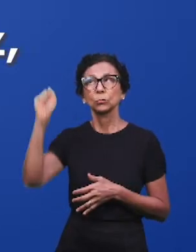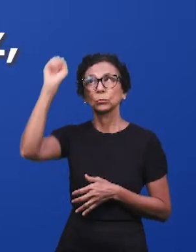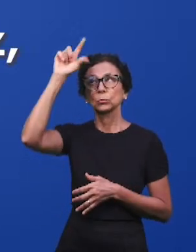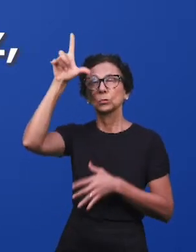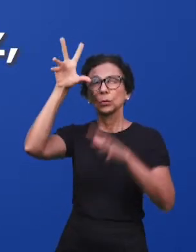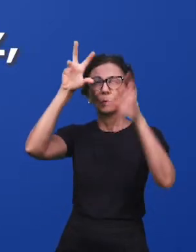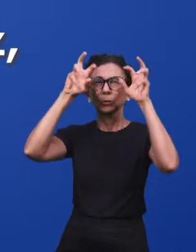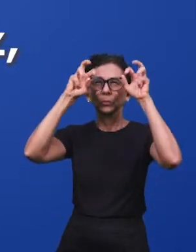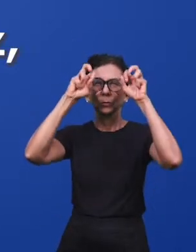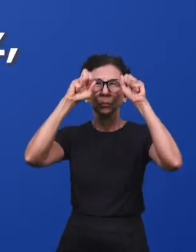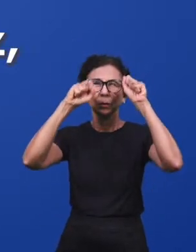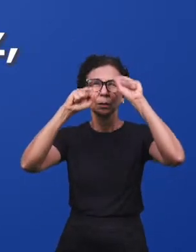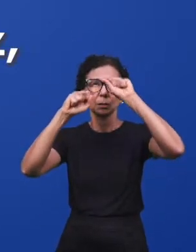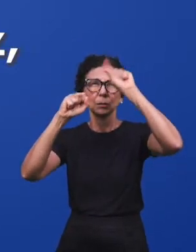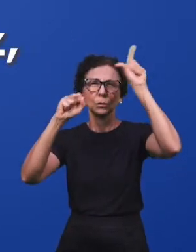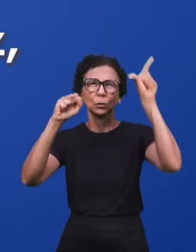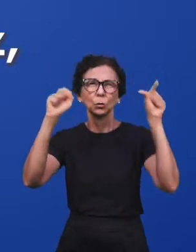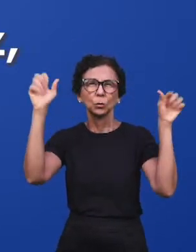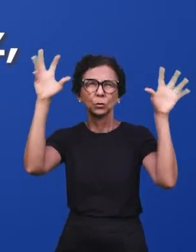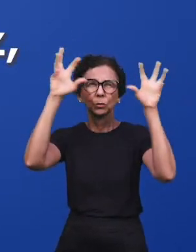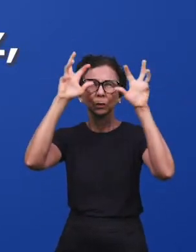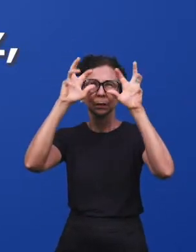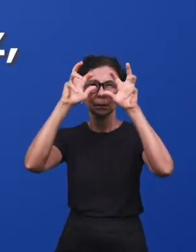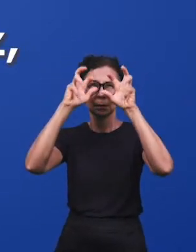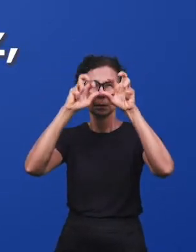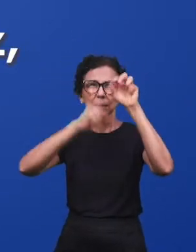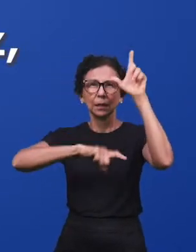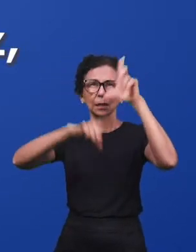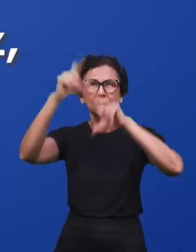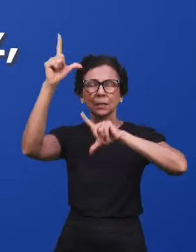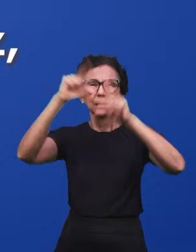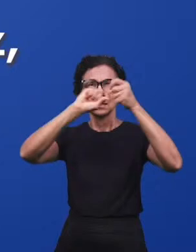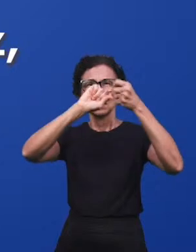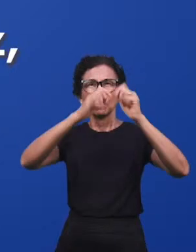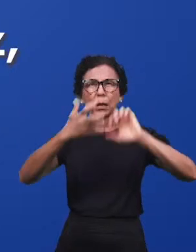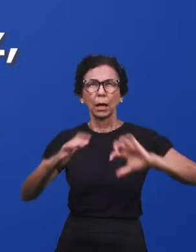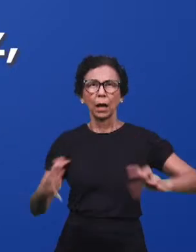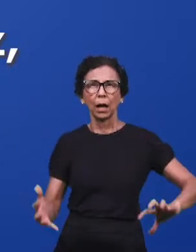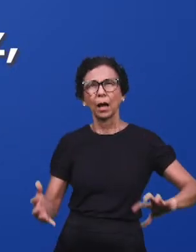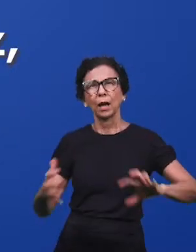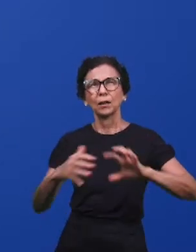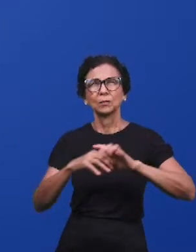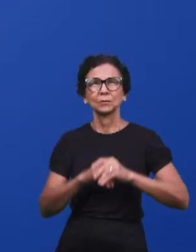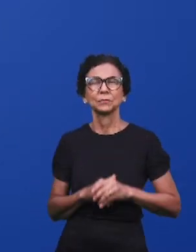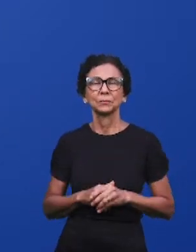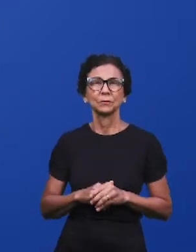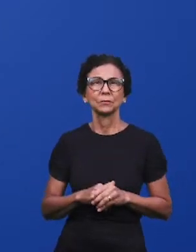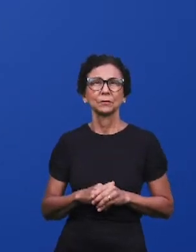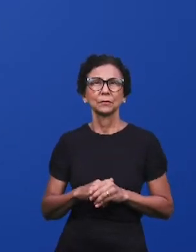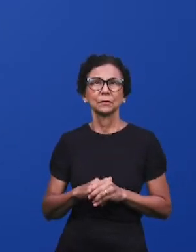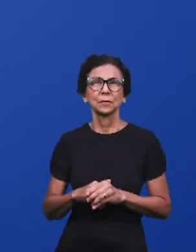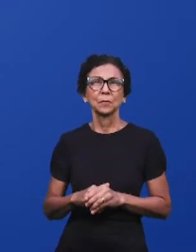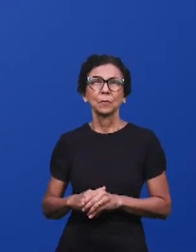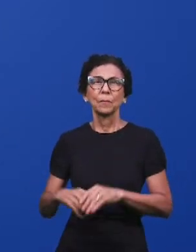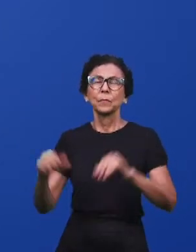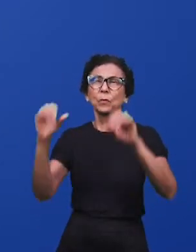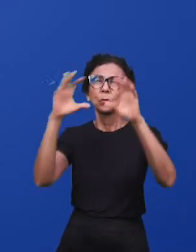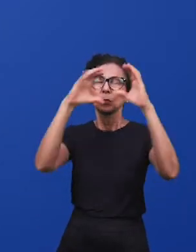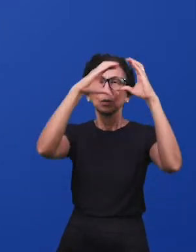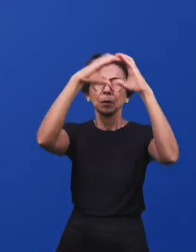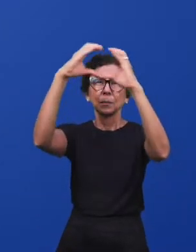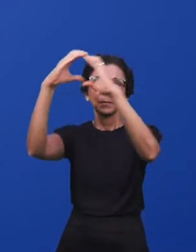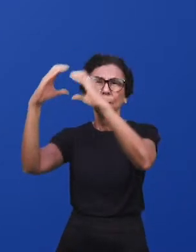escurecerá, e a lua não dará sua luz, e as estrelas cairão do céu, e as forças que estão no céu